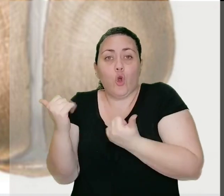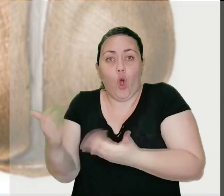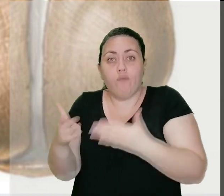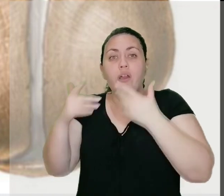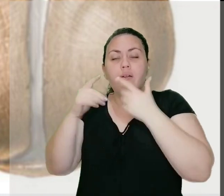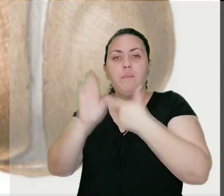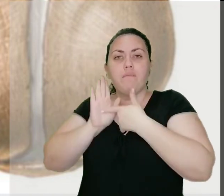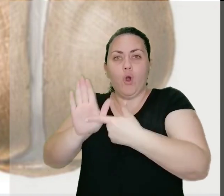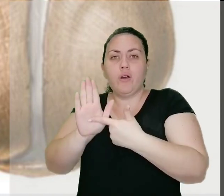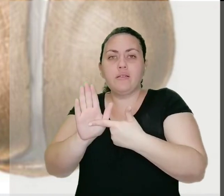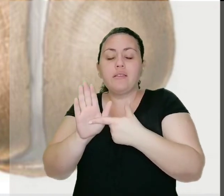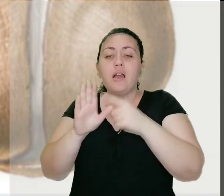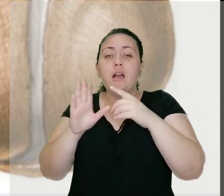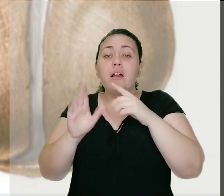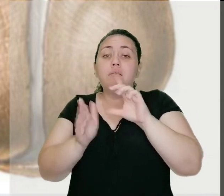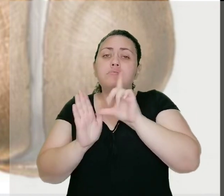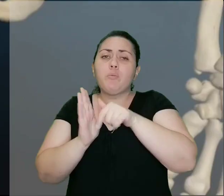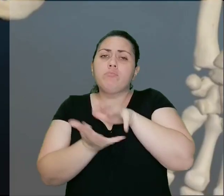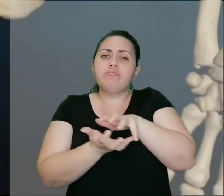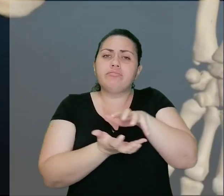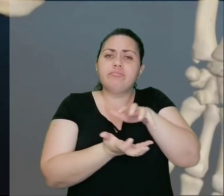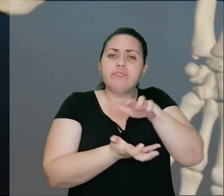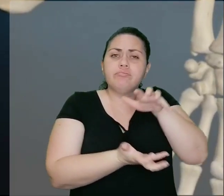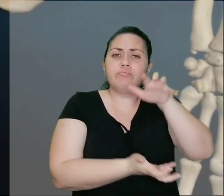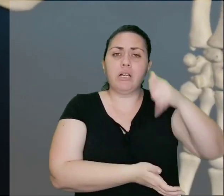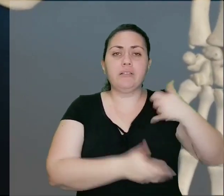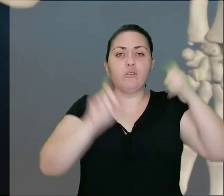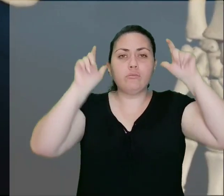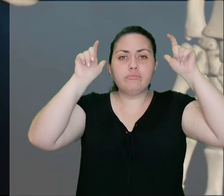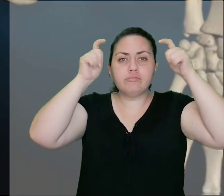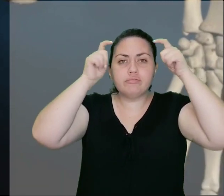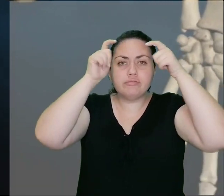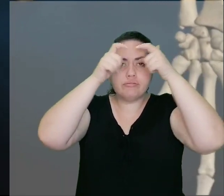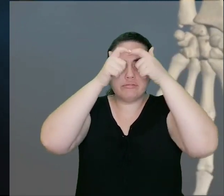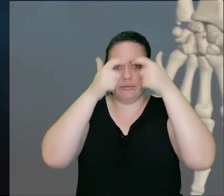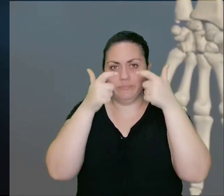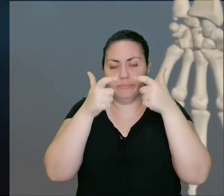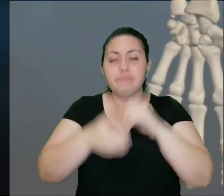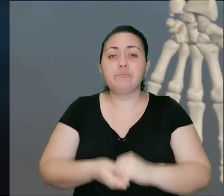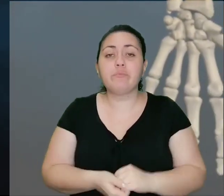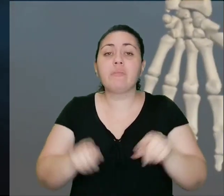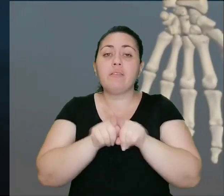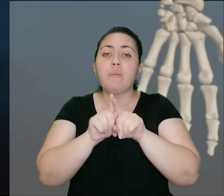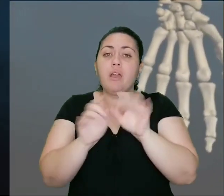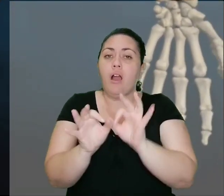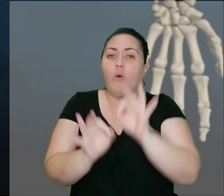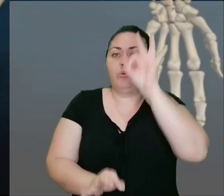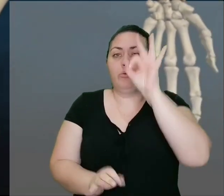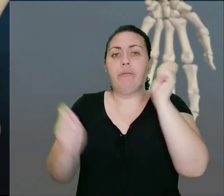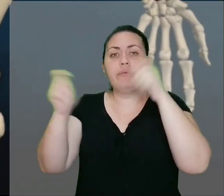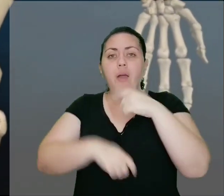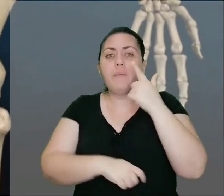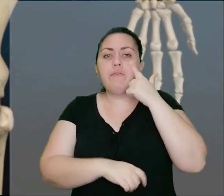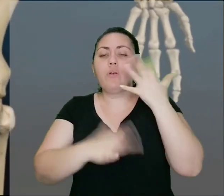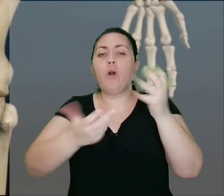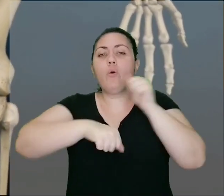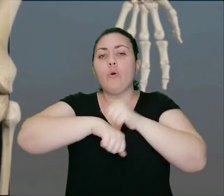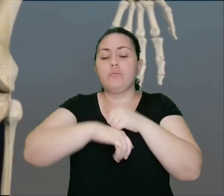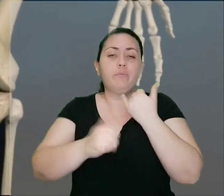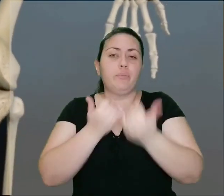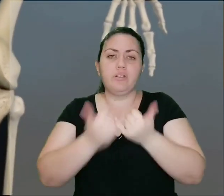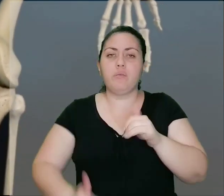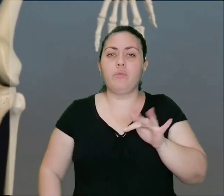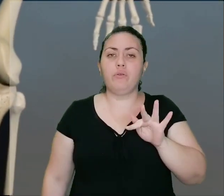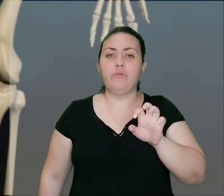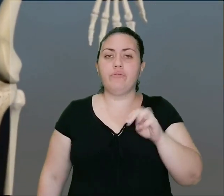e desaparecendo aos poucos com a idade. A altura pode ser estimada pela medição dos ossos longos, como por exemplo o fêmur, é o maior osso